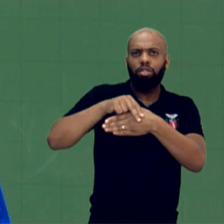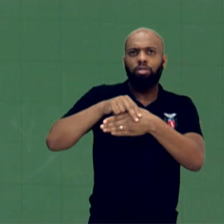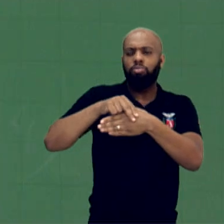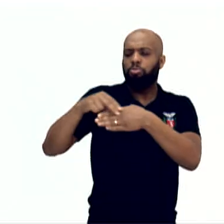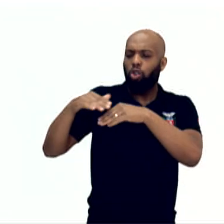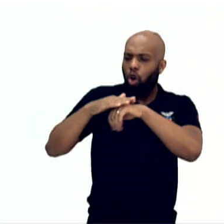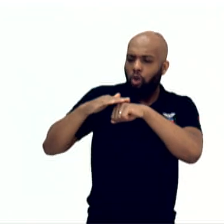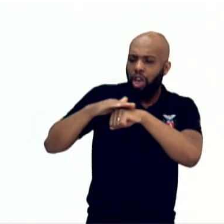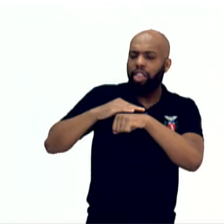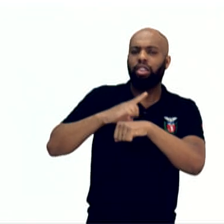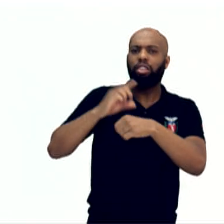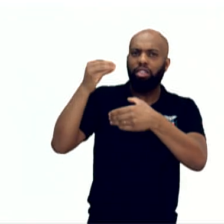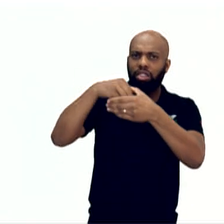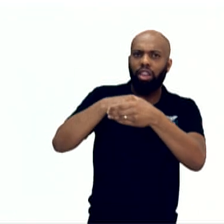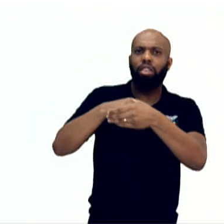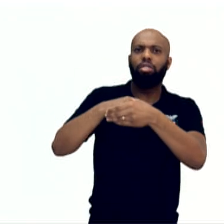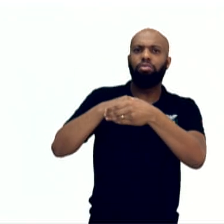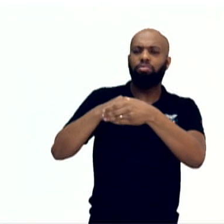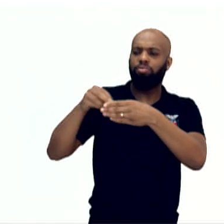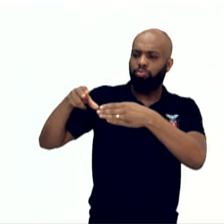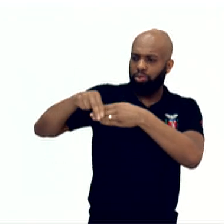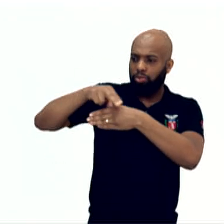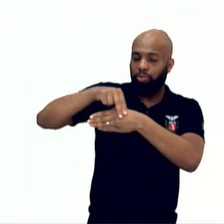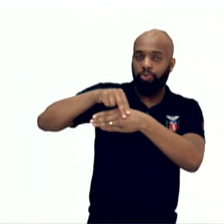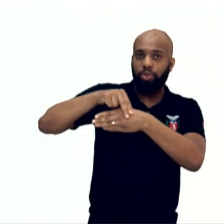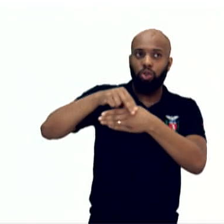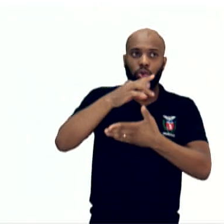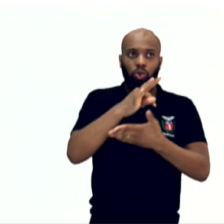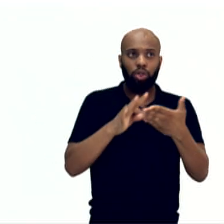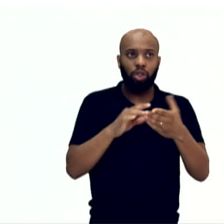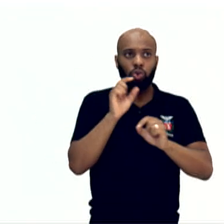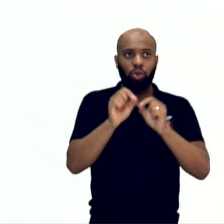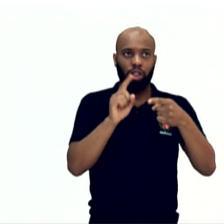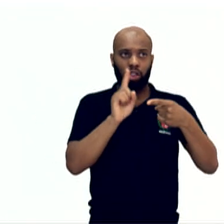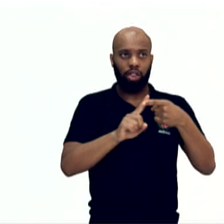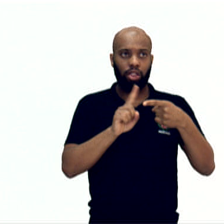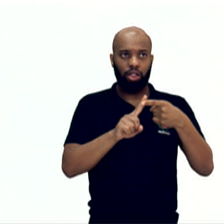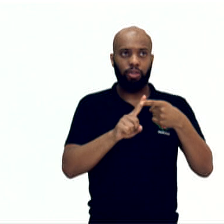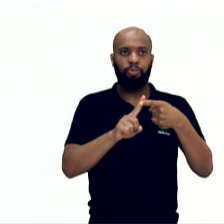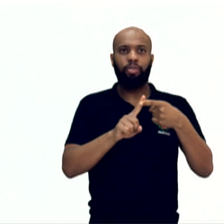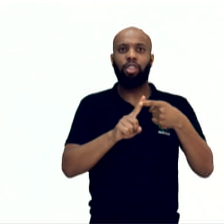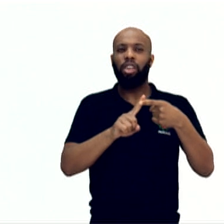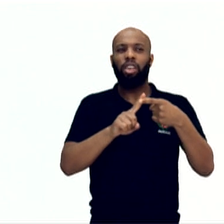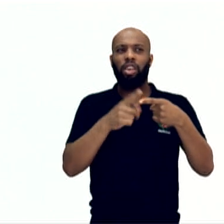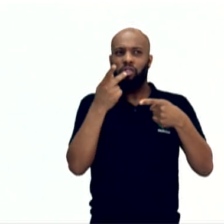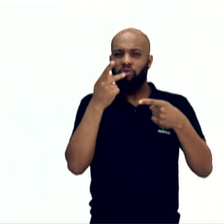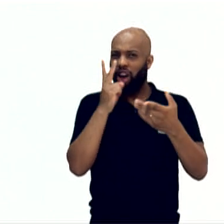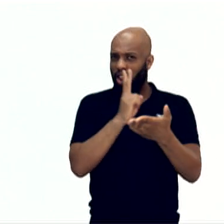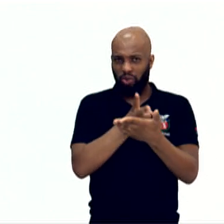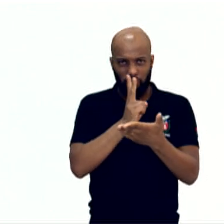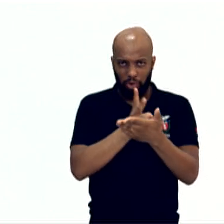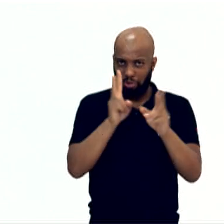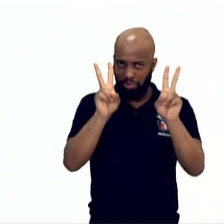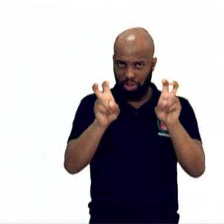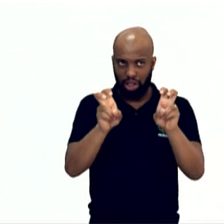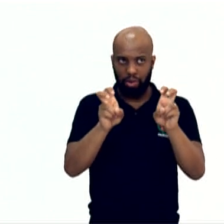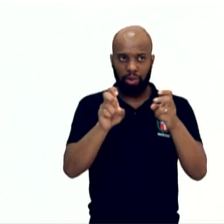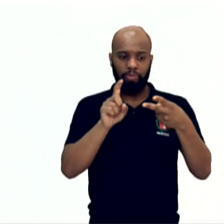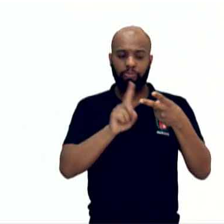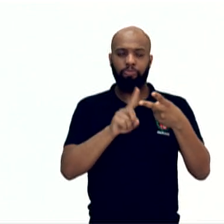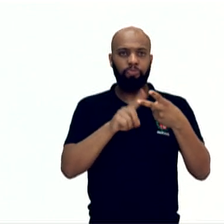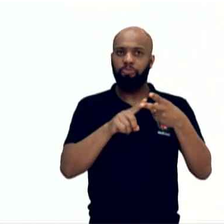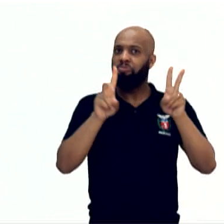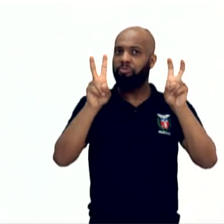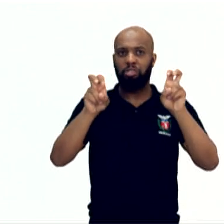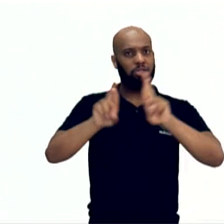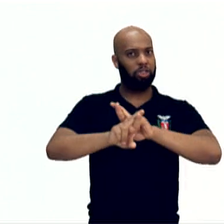cordel, os textos são convergentes, eles falam do mesmo assunto, eles são divergentes,